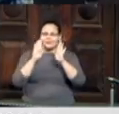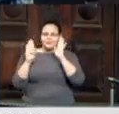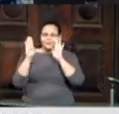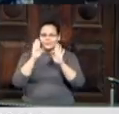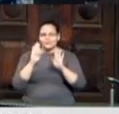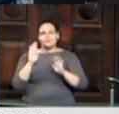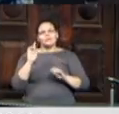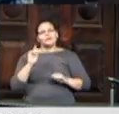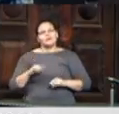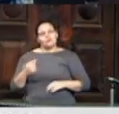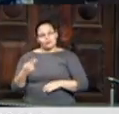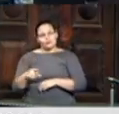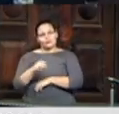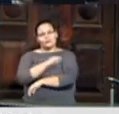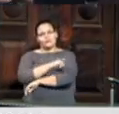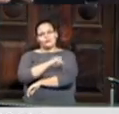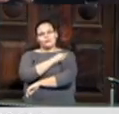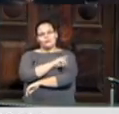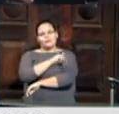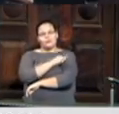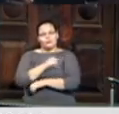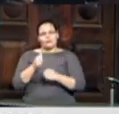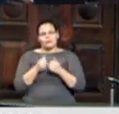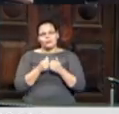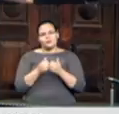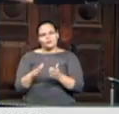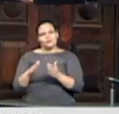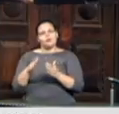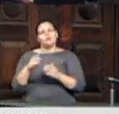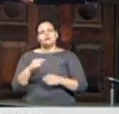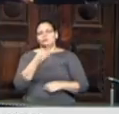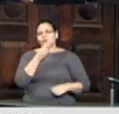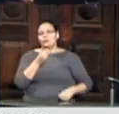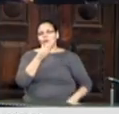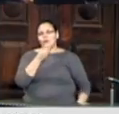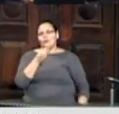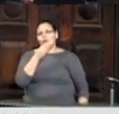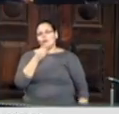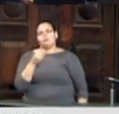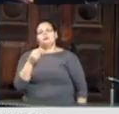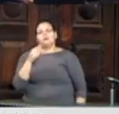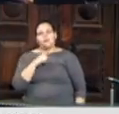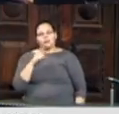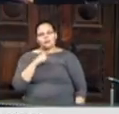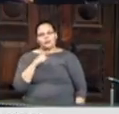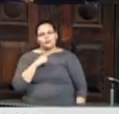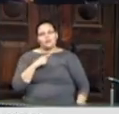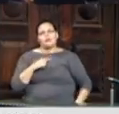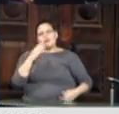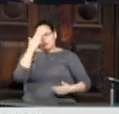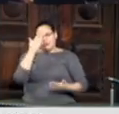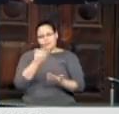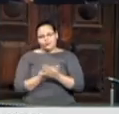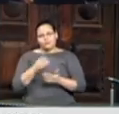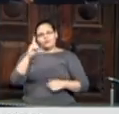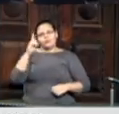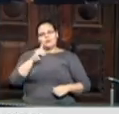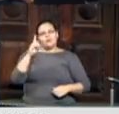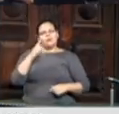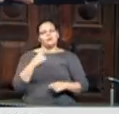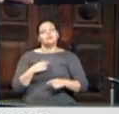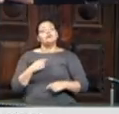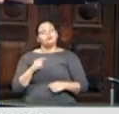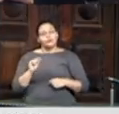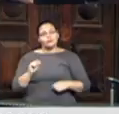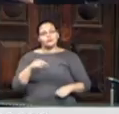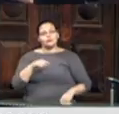pela boca do Rio de Janeiro, começando já os homens a ter mais fé e confiança em Deus, que em